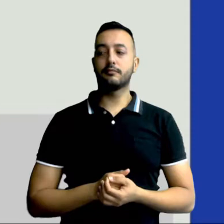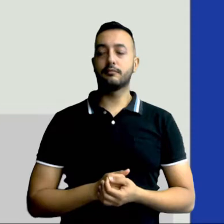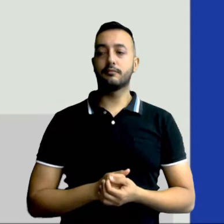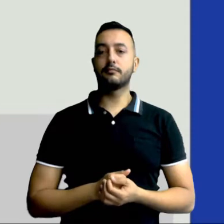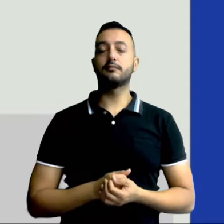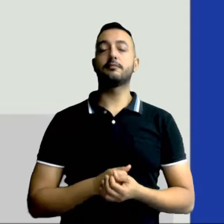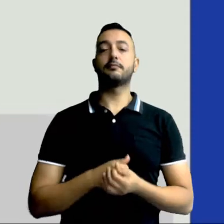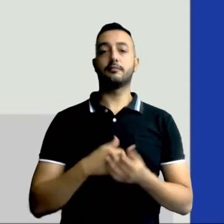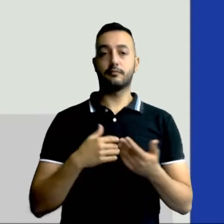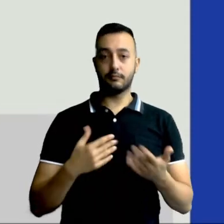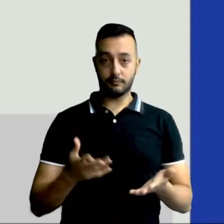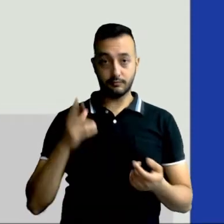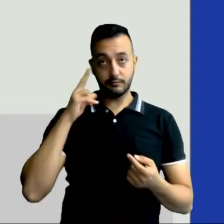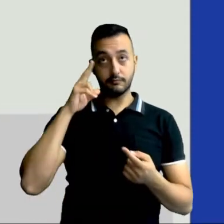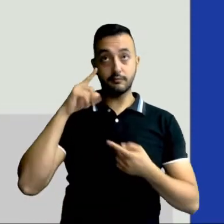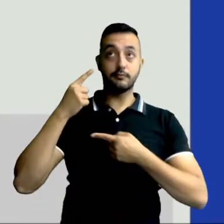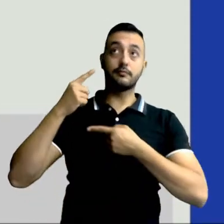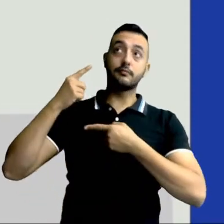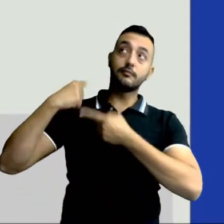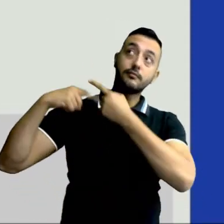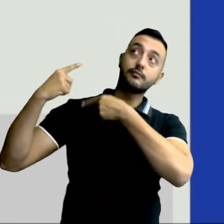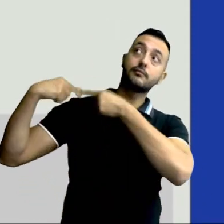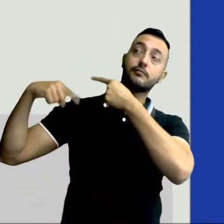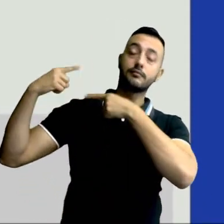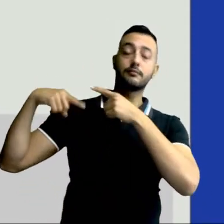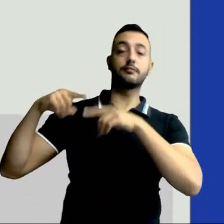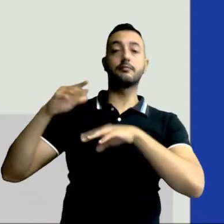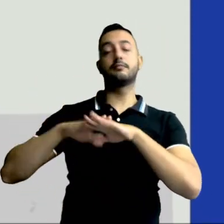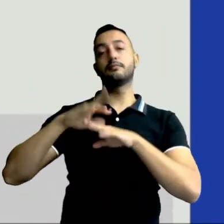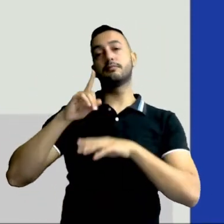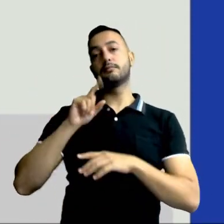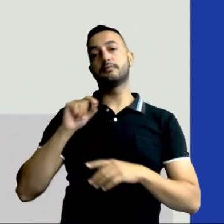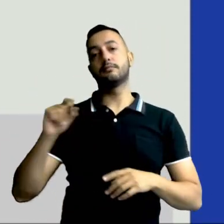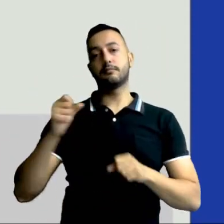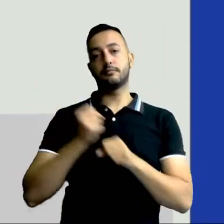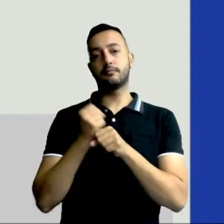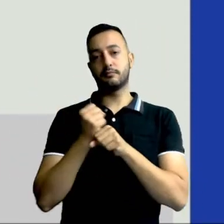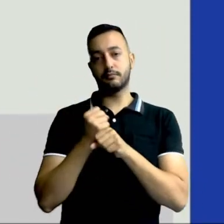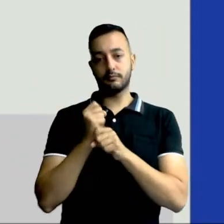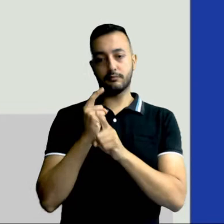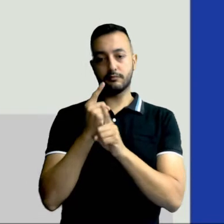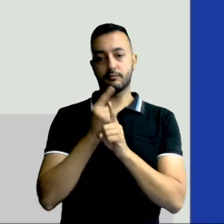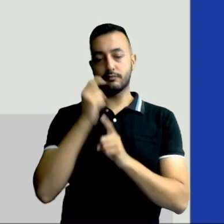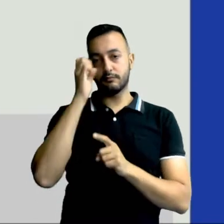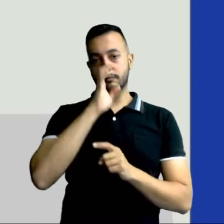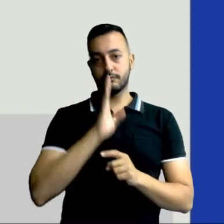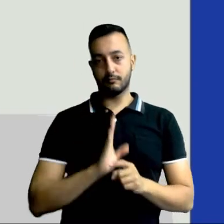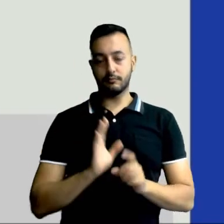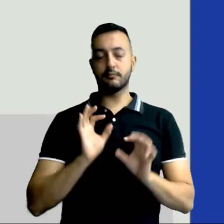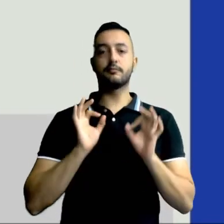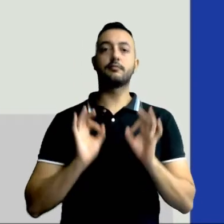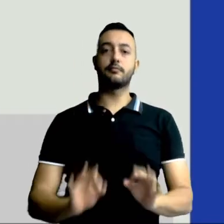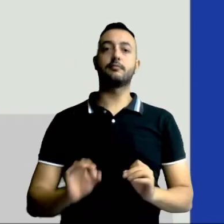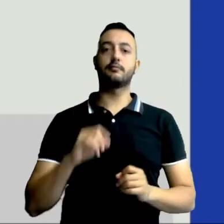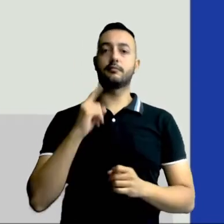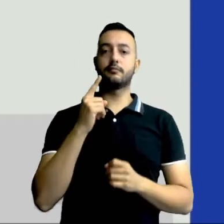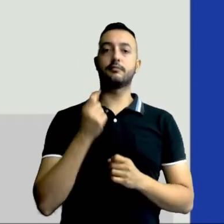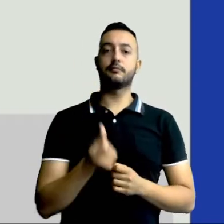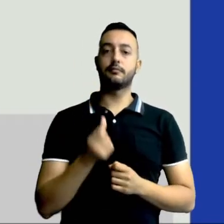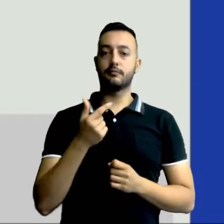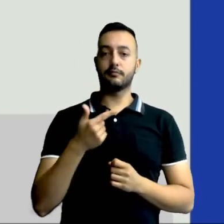então ainda na retrospectiva né um pouco mais de 100 anos após o descobrimento do Brasil exatamente